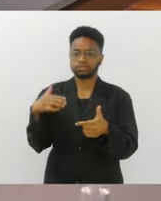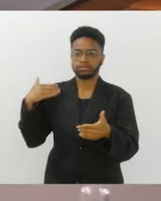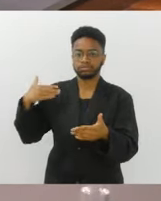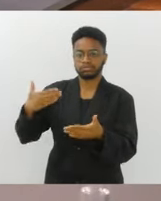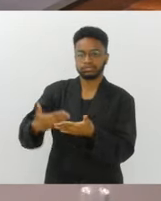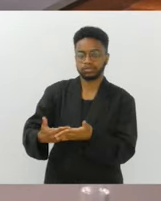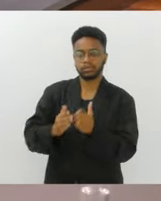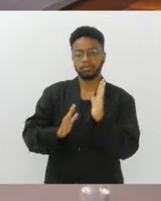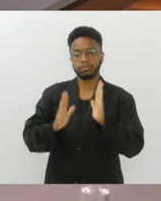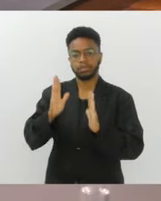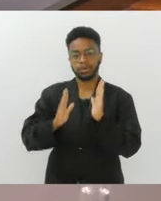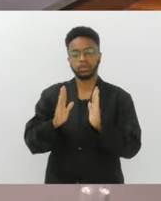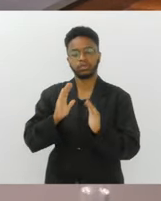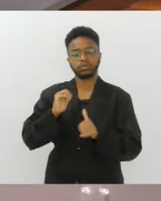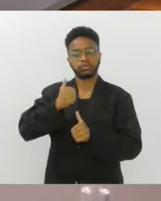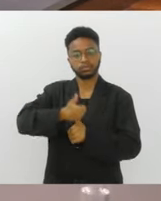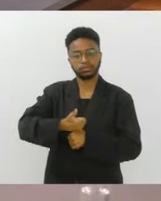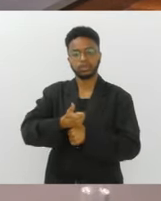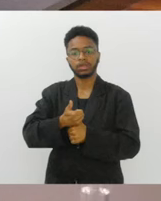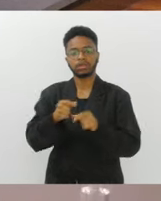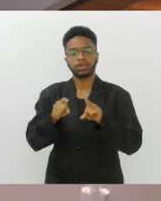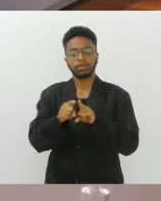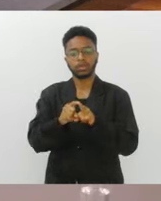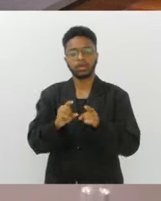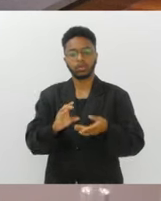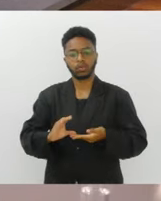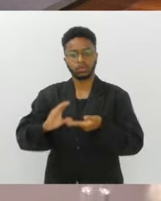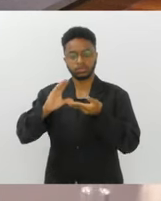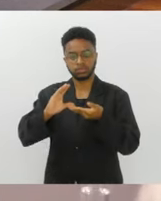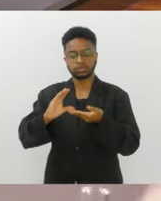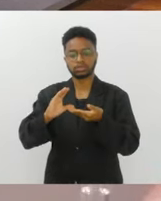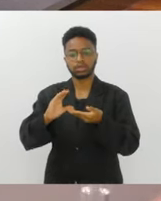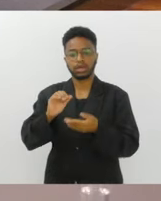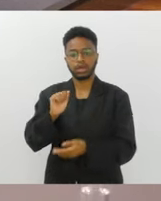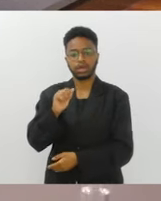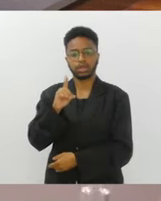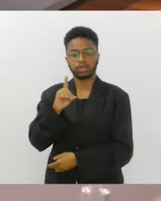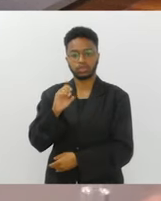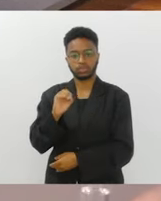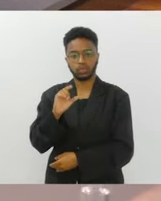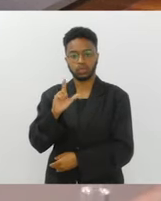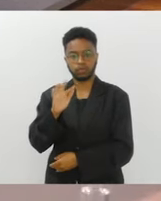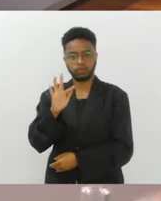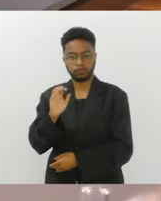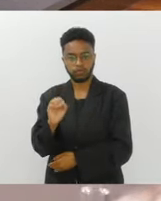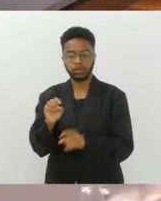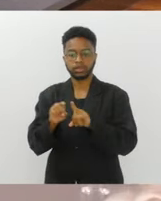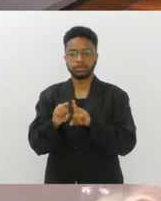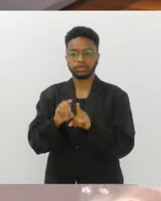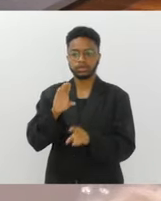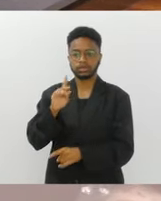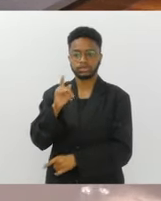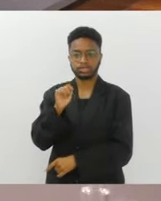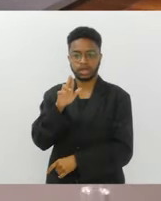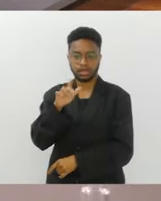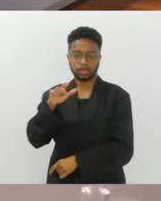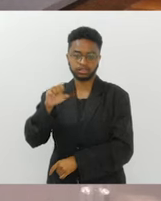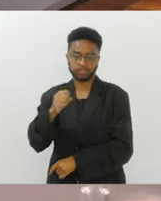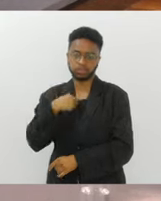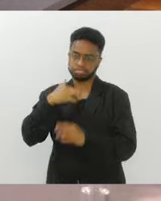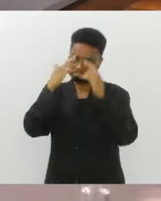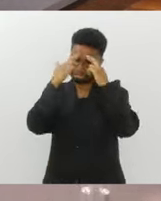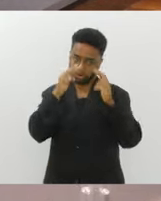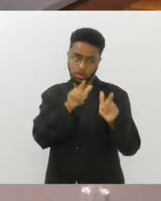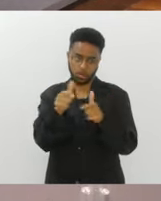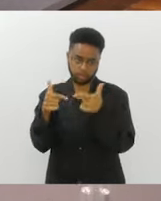cargo do conselheiro presidente Adolfo Conder e do conselheiro Charles Batista, com todo carinho e respeito aos demais conselheiros